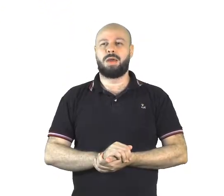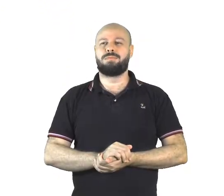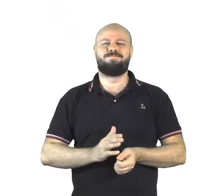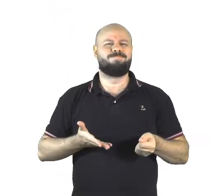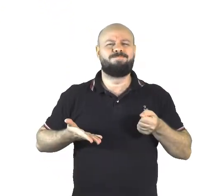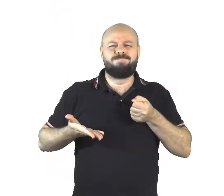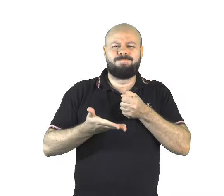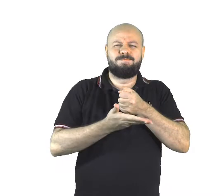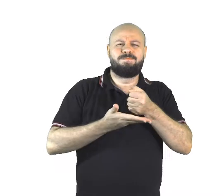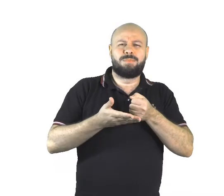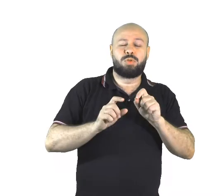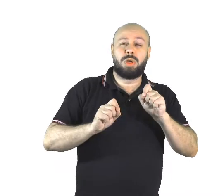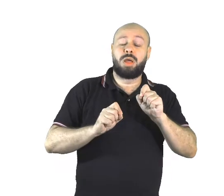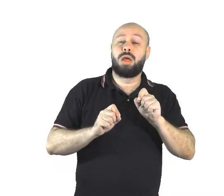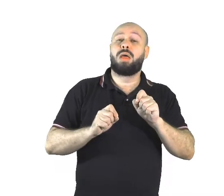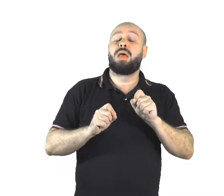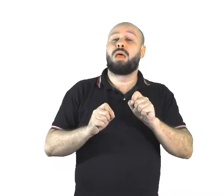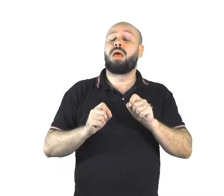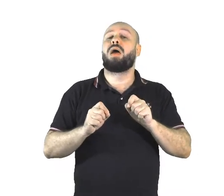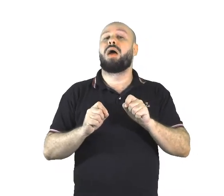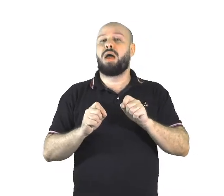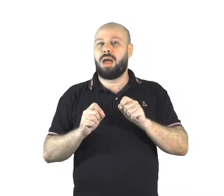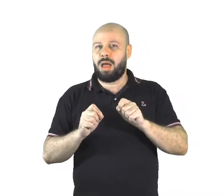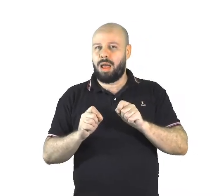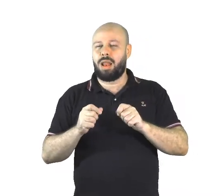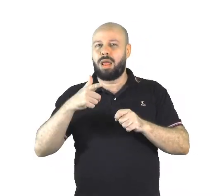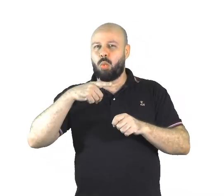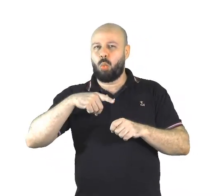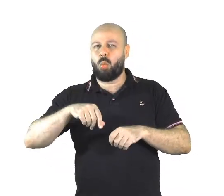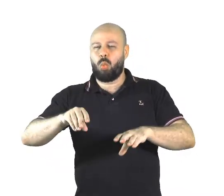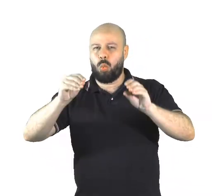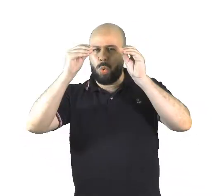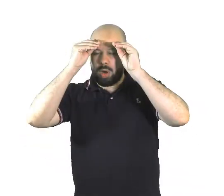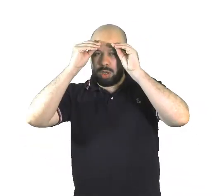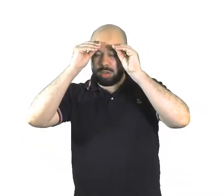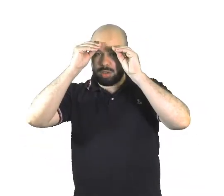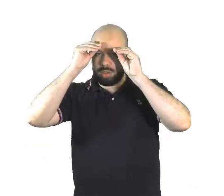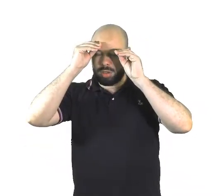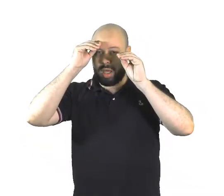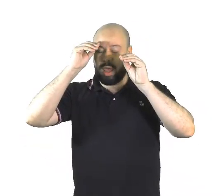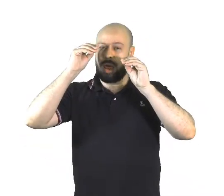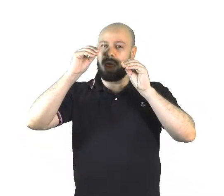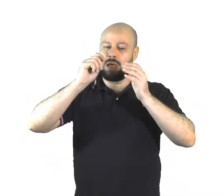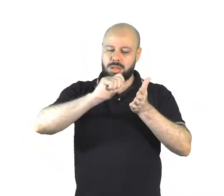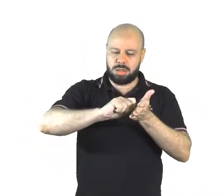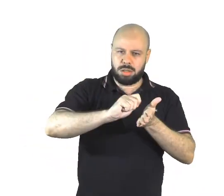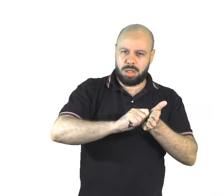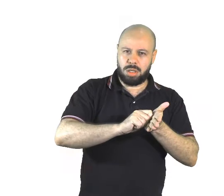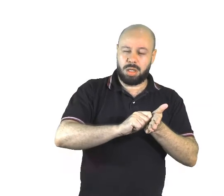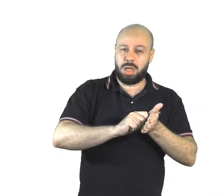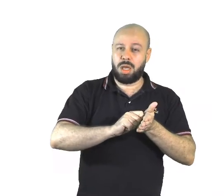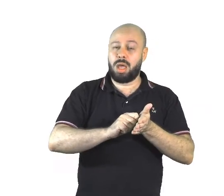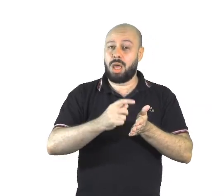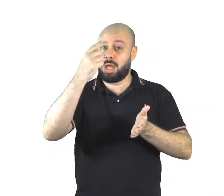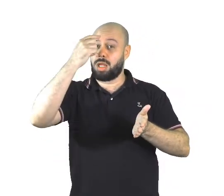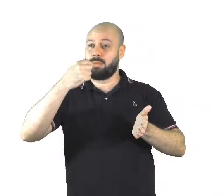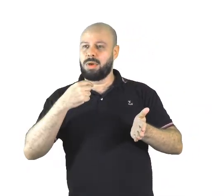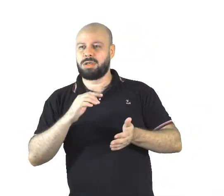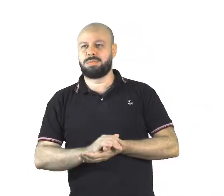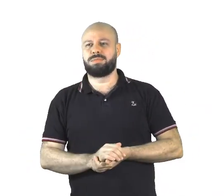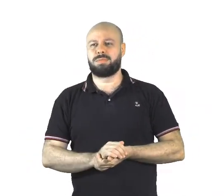composto por linguagem não verbal e verbal, né? A linguagem não verbal é quando tem